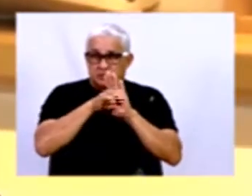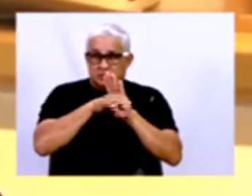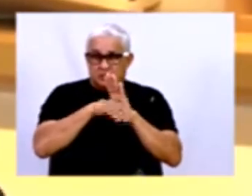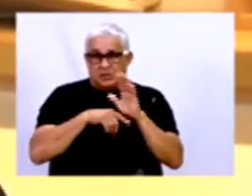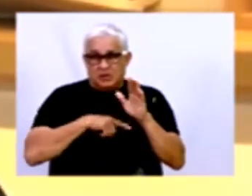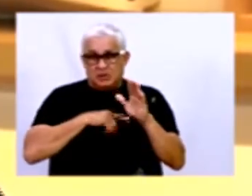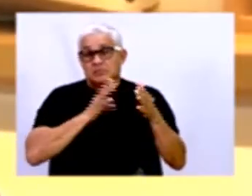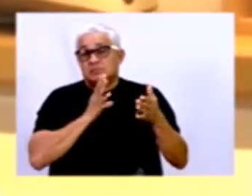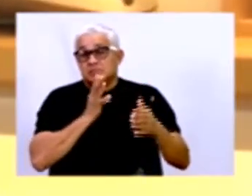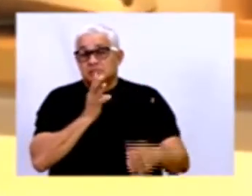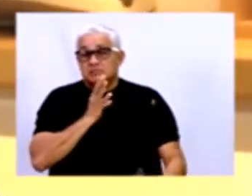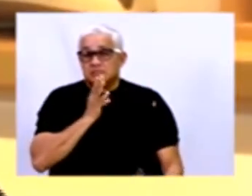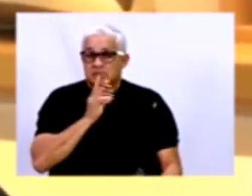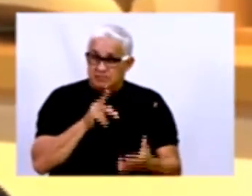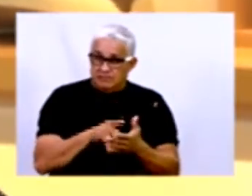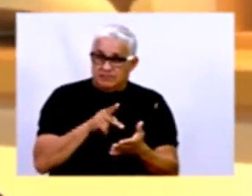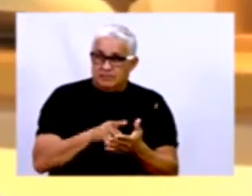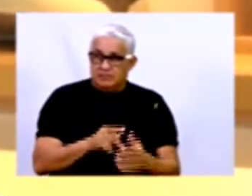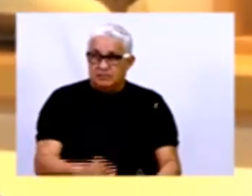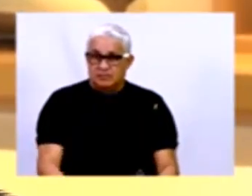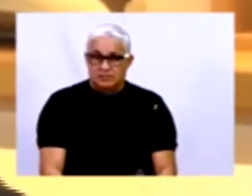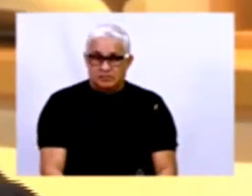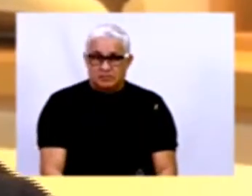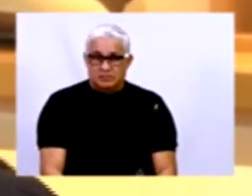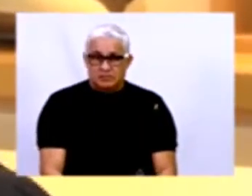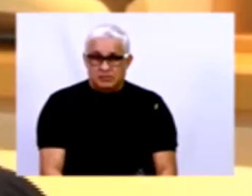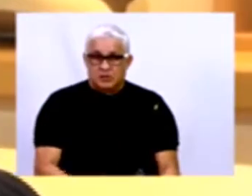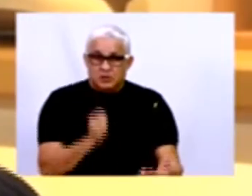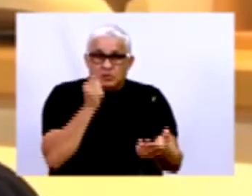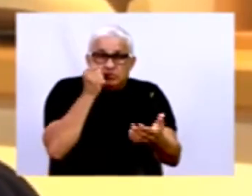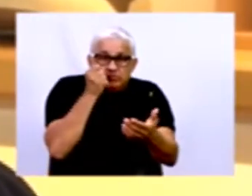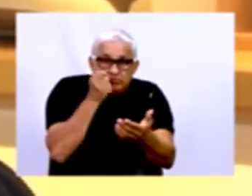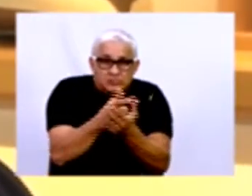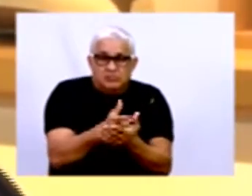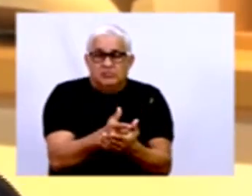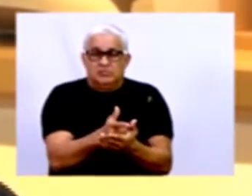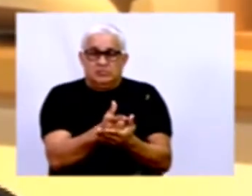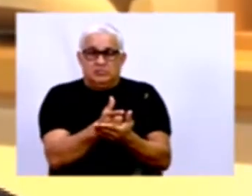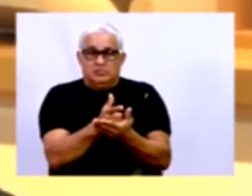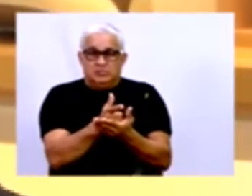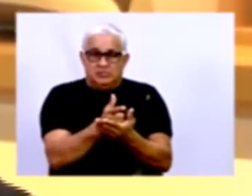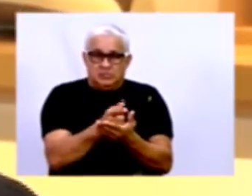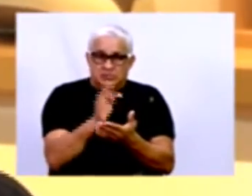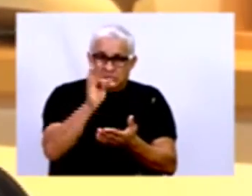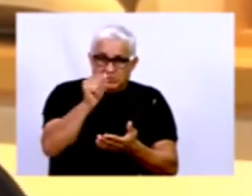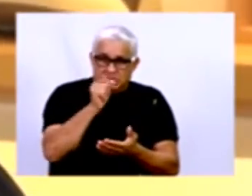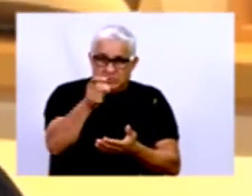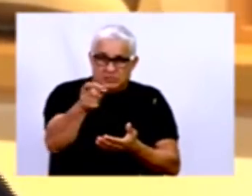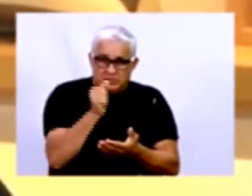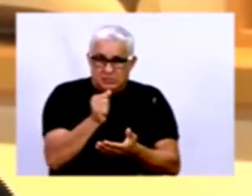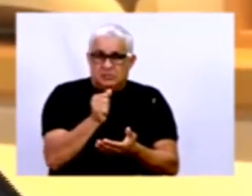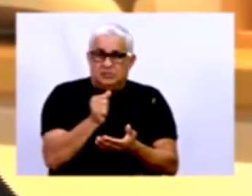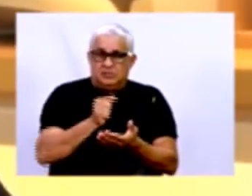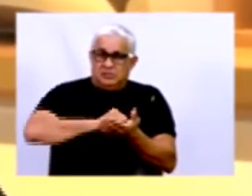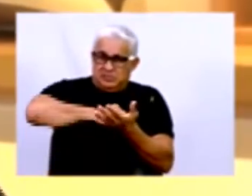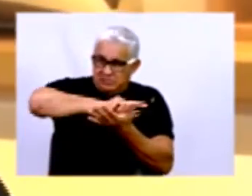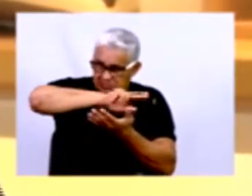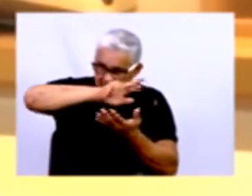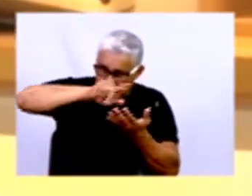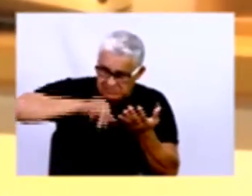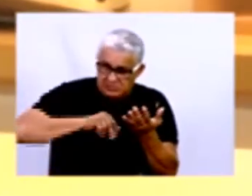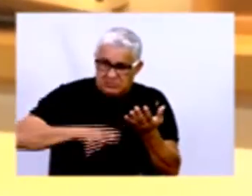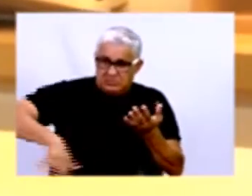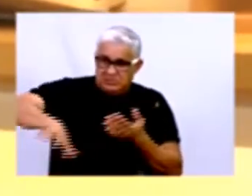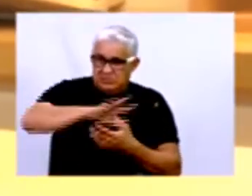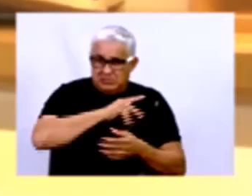ter o conhecimento mesmo assim do que você está comprando, adquirindo, as taxas de impostos, para você conhecer mesmo mais do setor de